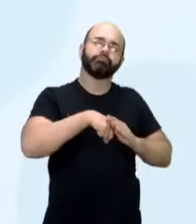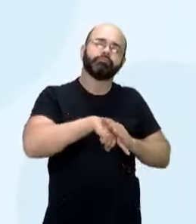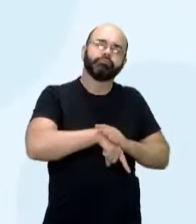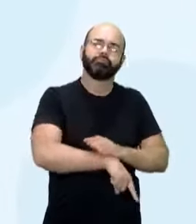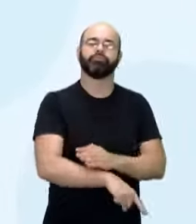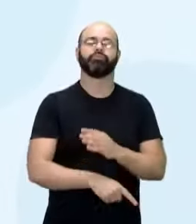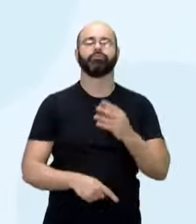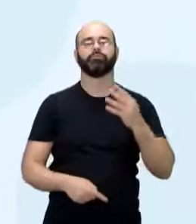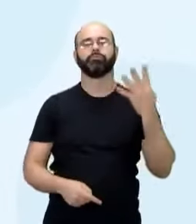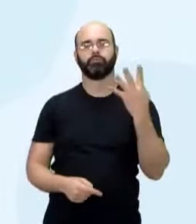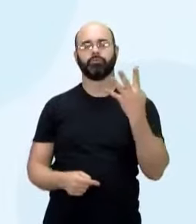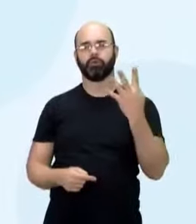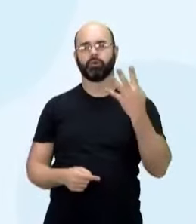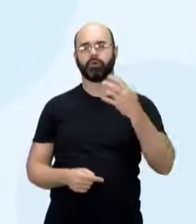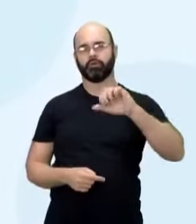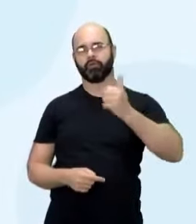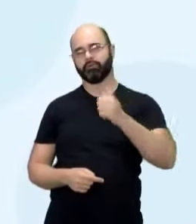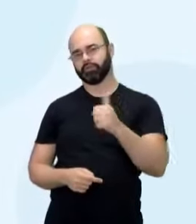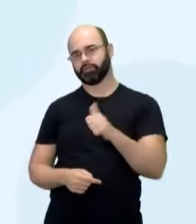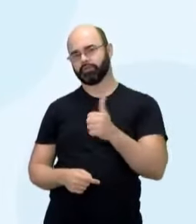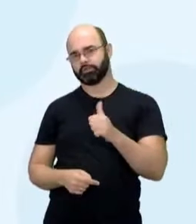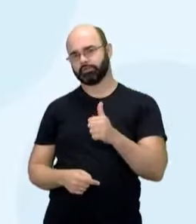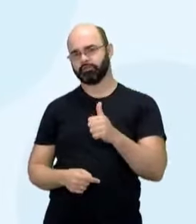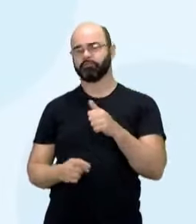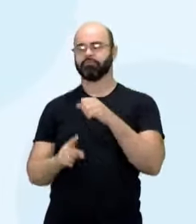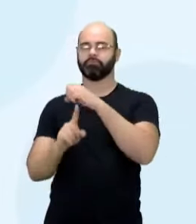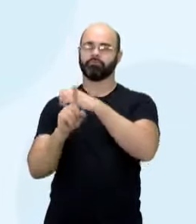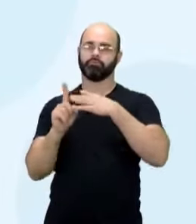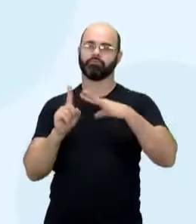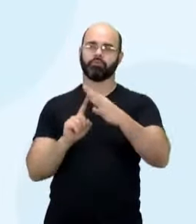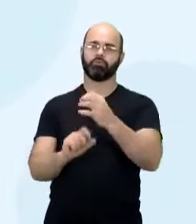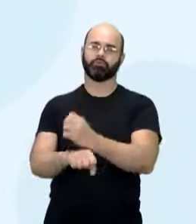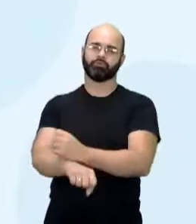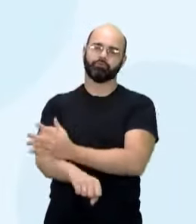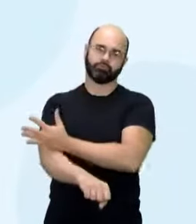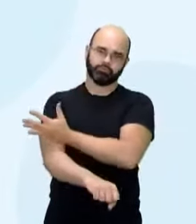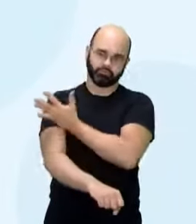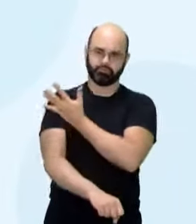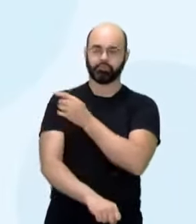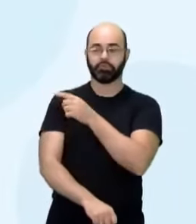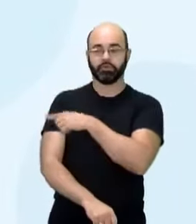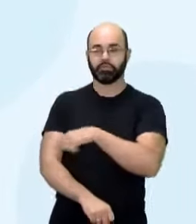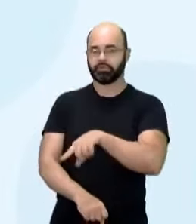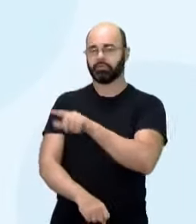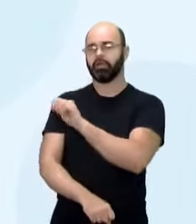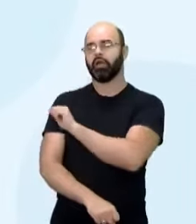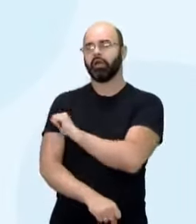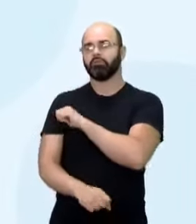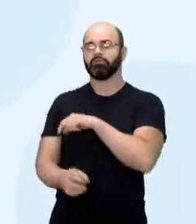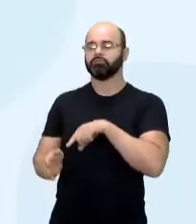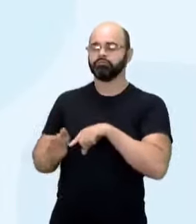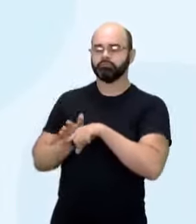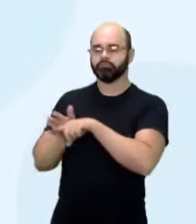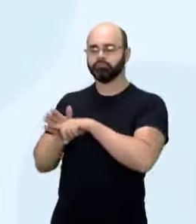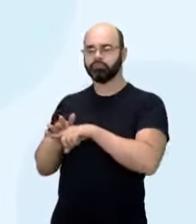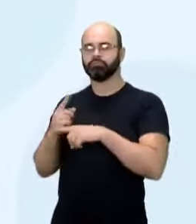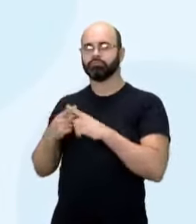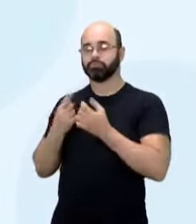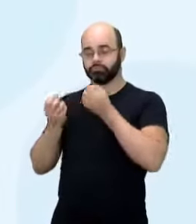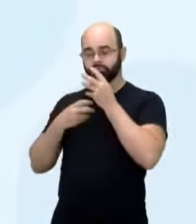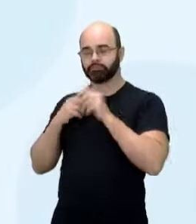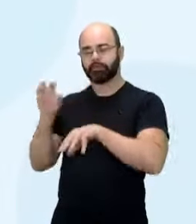da quarta avaliação socioemocional dos estudantes, entendendo que elas geram insumos para que aconteçam